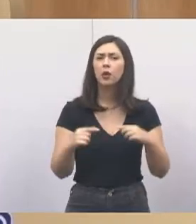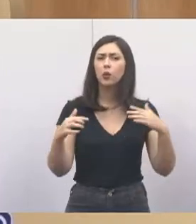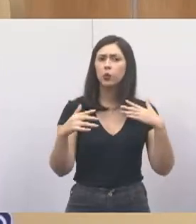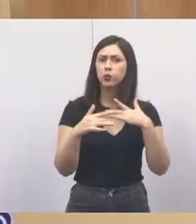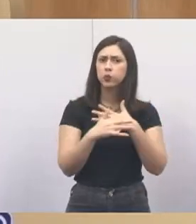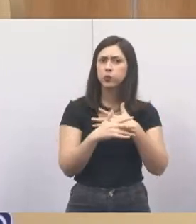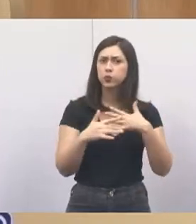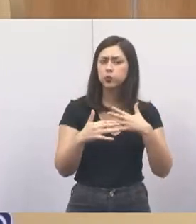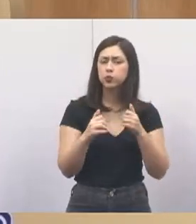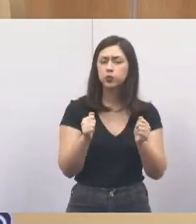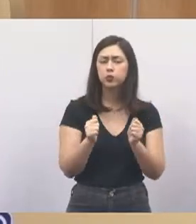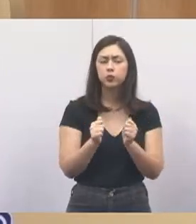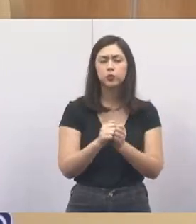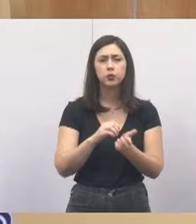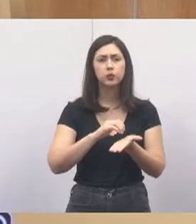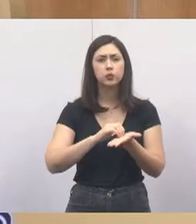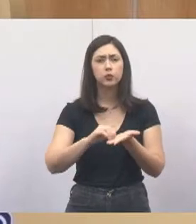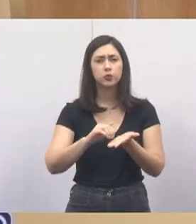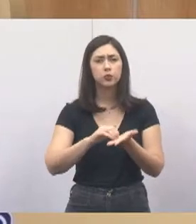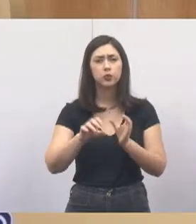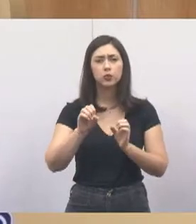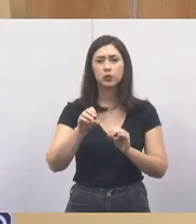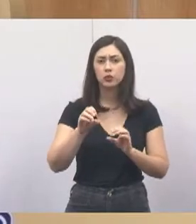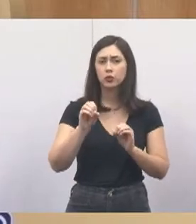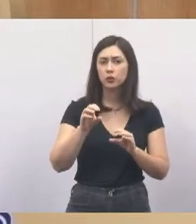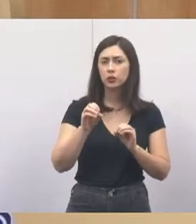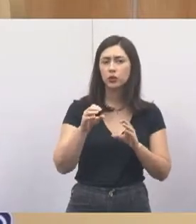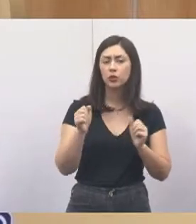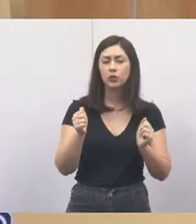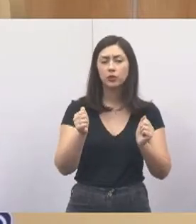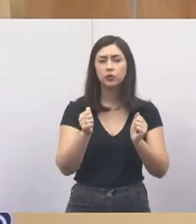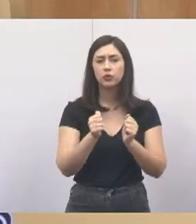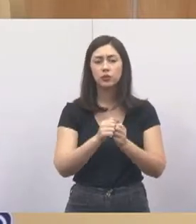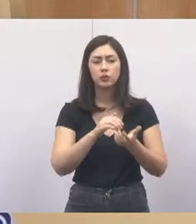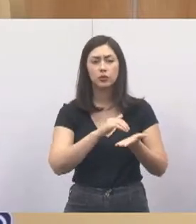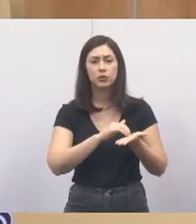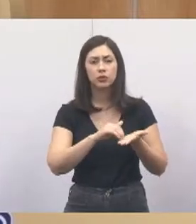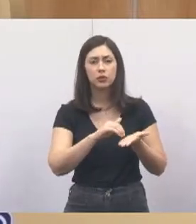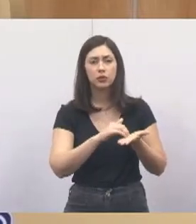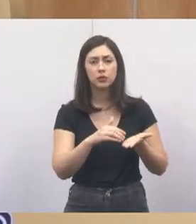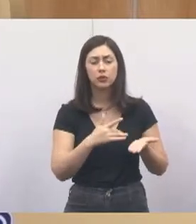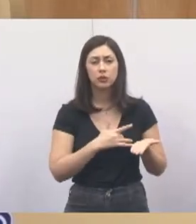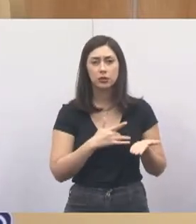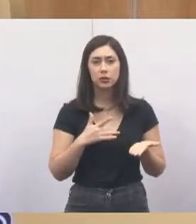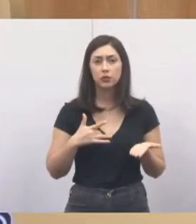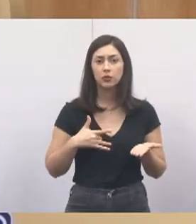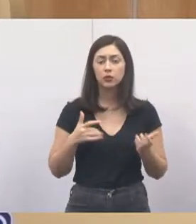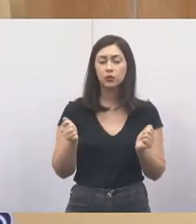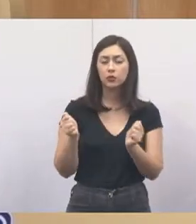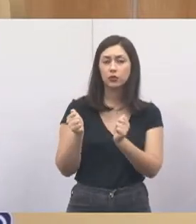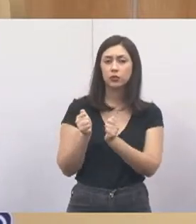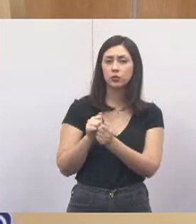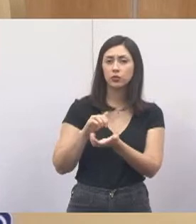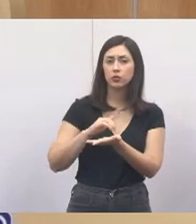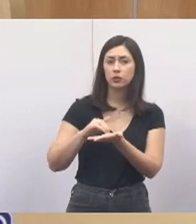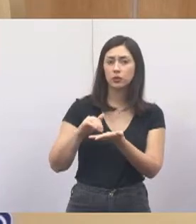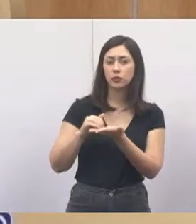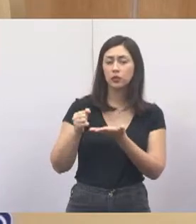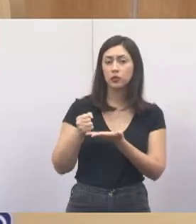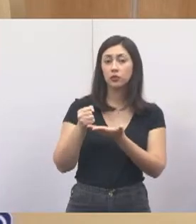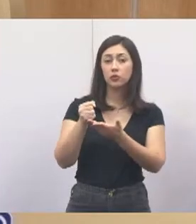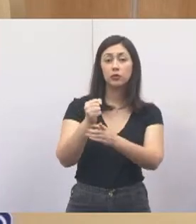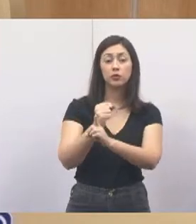com a Secretaria de Educação, junto com a Secretaria de Saúde, junto à Secretaria de Assistência